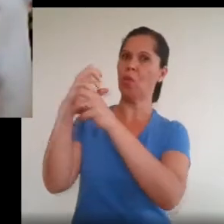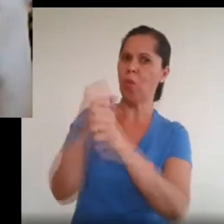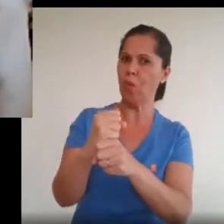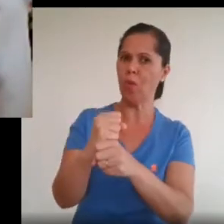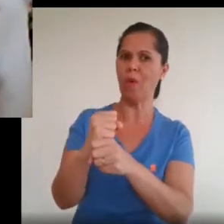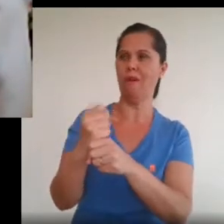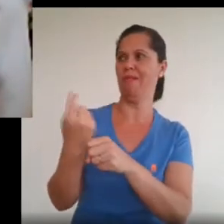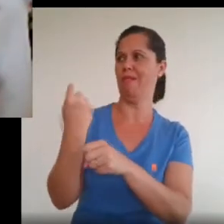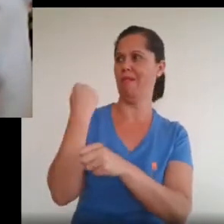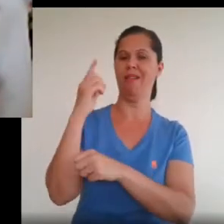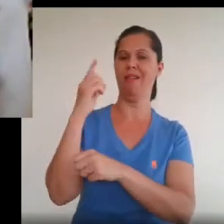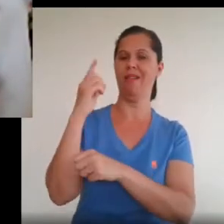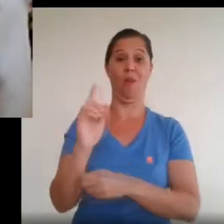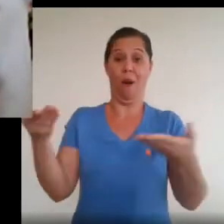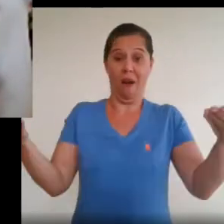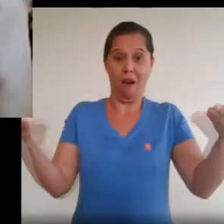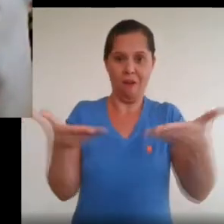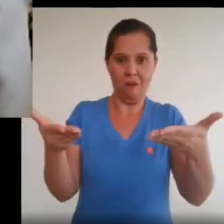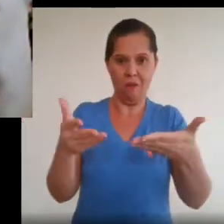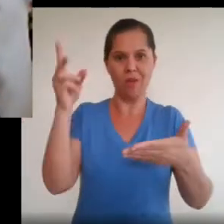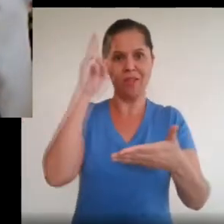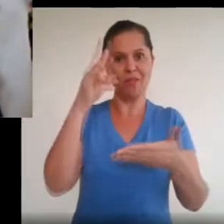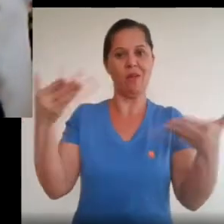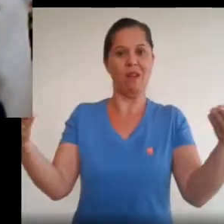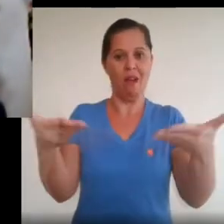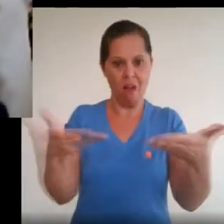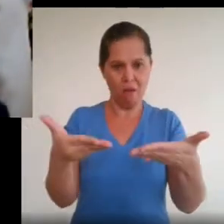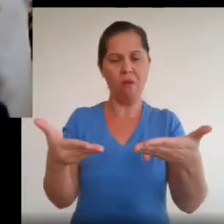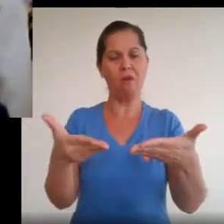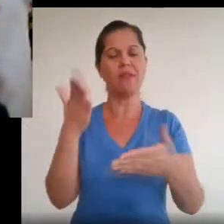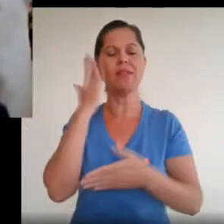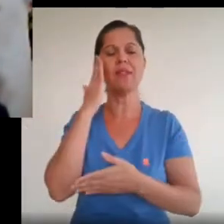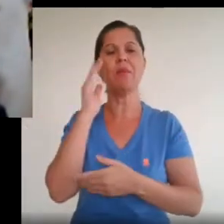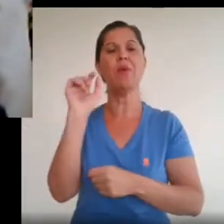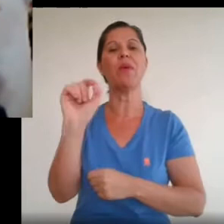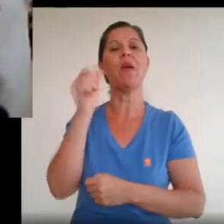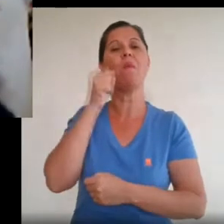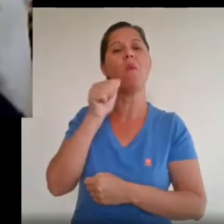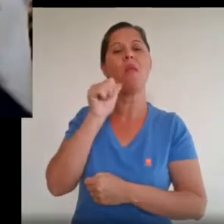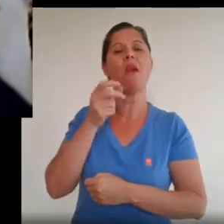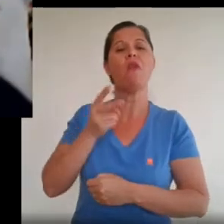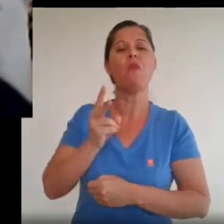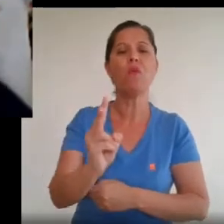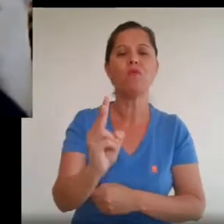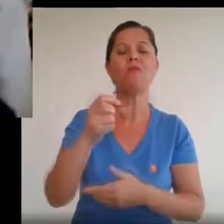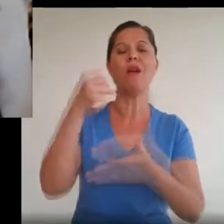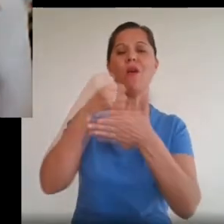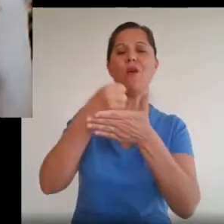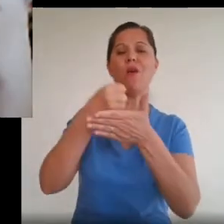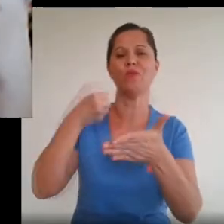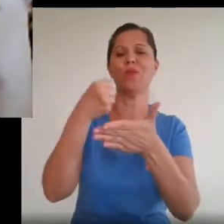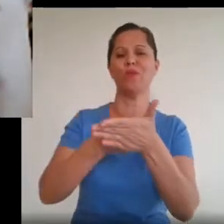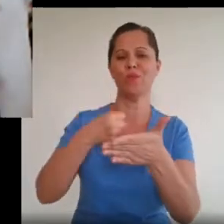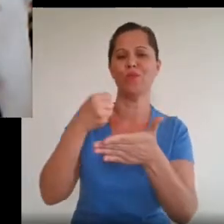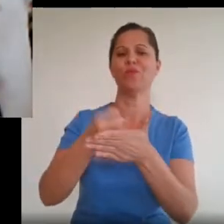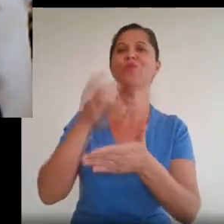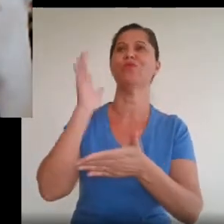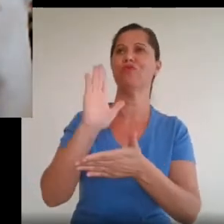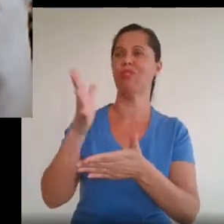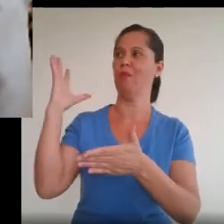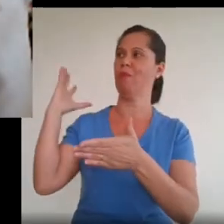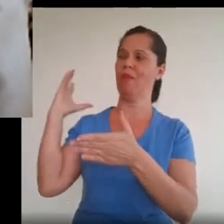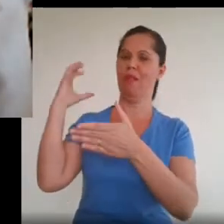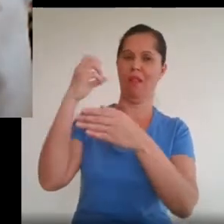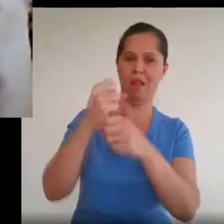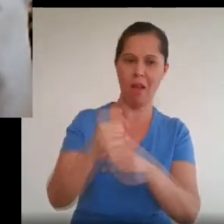momento histórico, enfatizar a necessidade das mulheres continuar a sua luta eterna, a necessidade